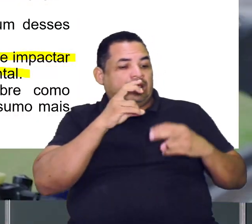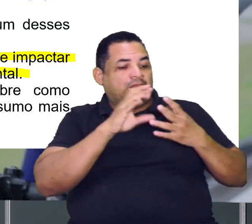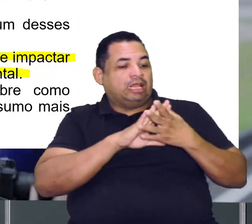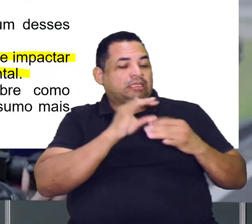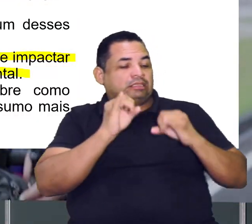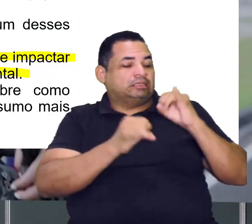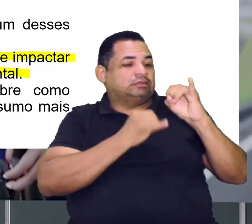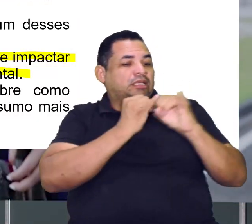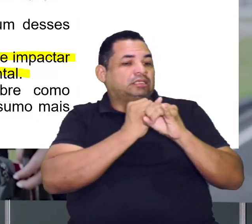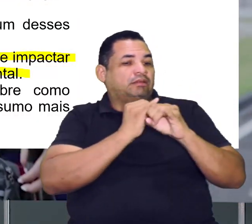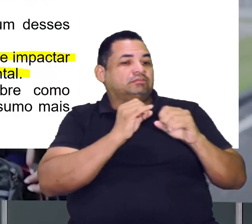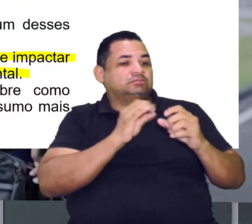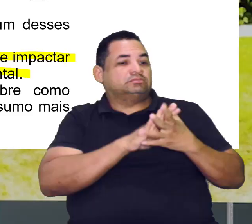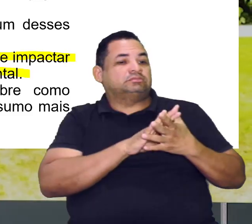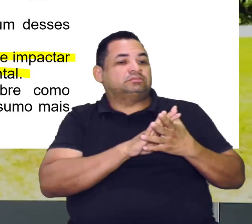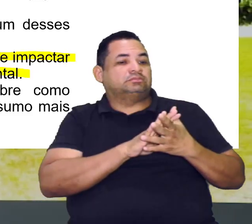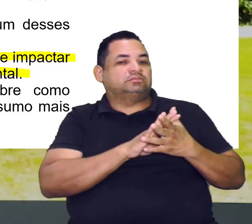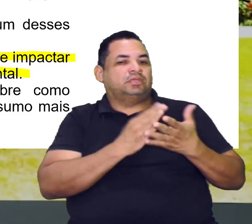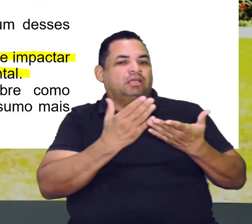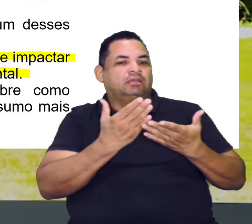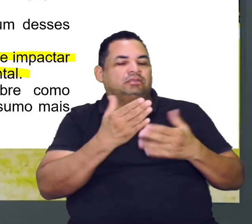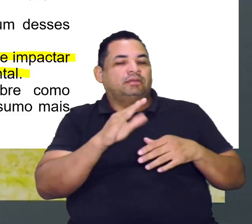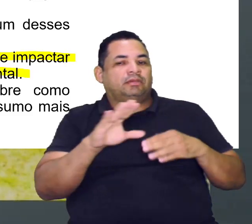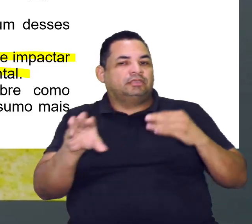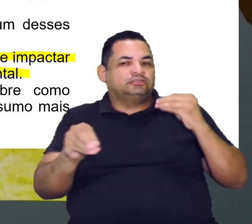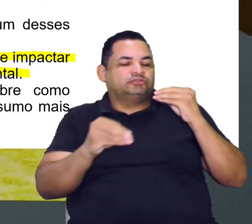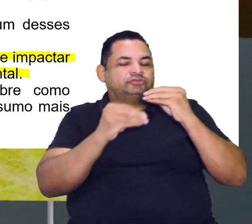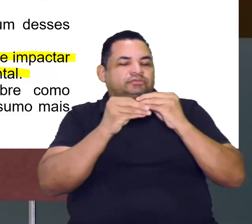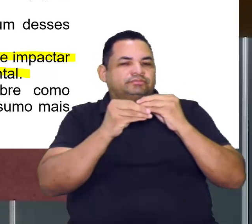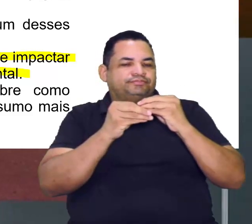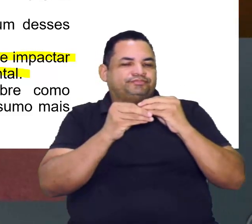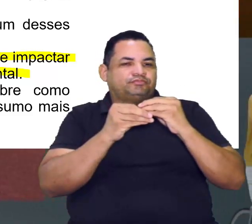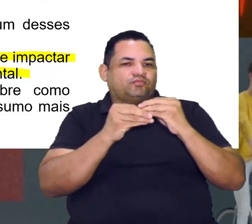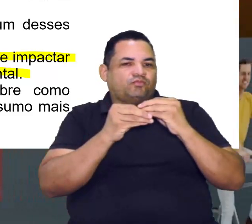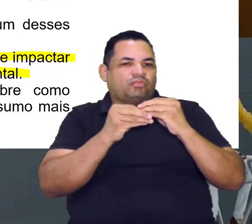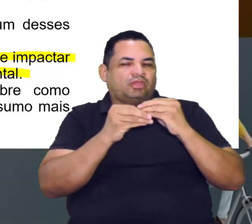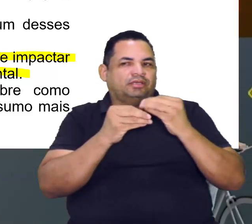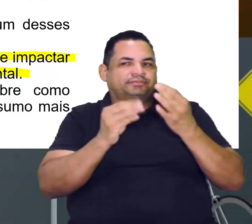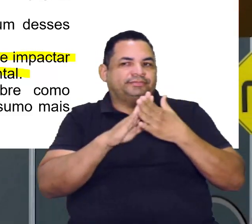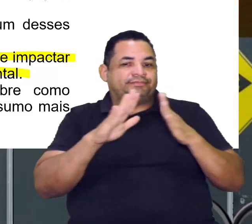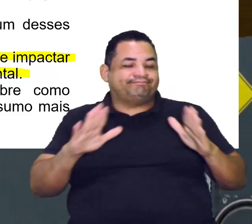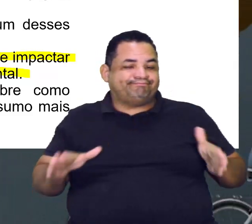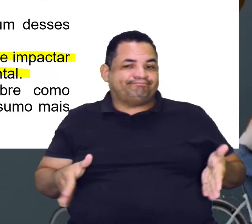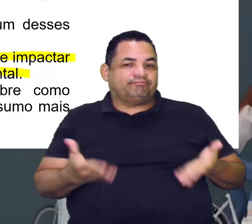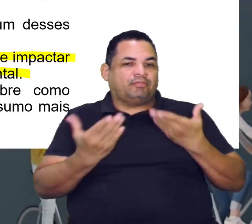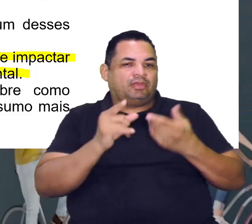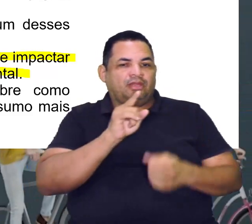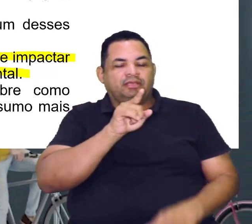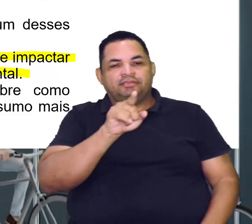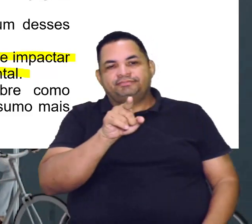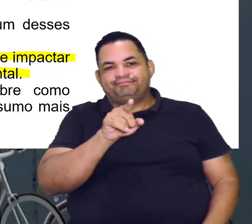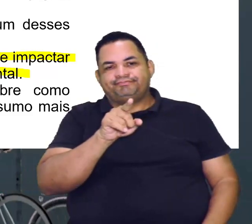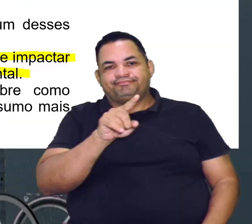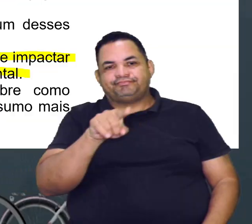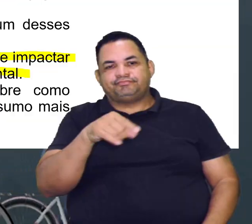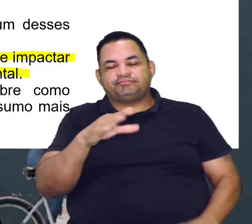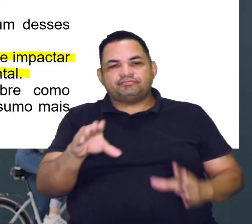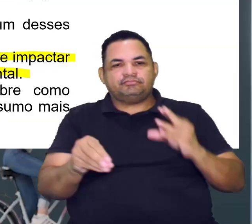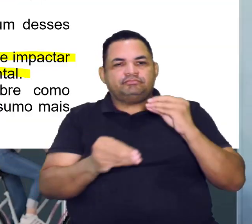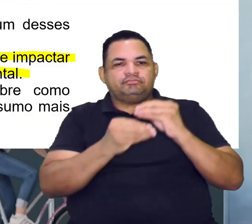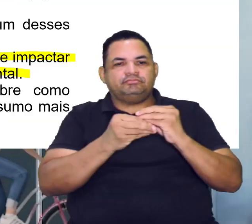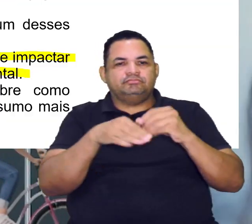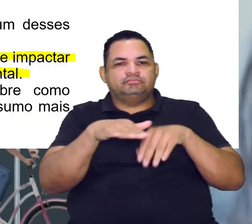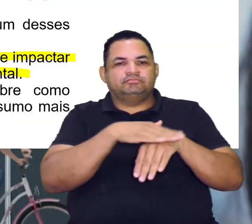certo? E aí a gente vai complementar aí essa conversa, que isso aqui é só para dar uma instigada aí em vocês. A gente vai